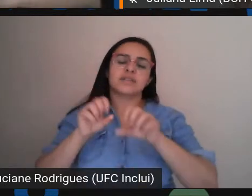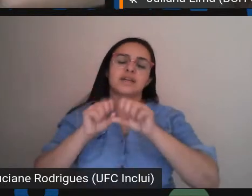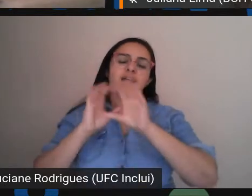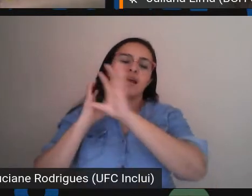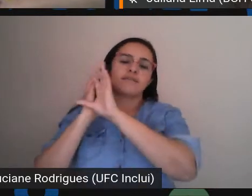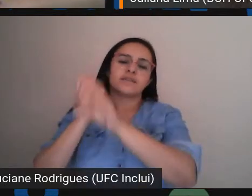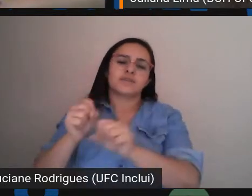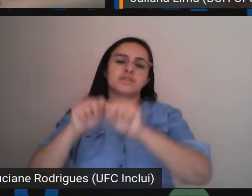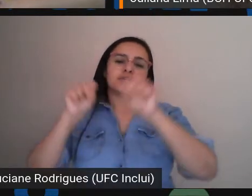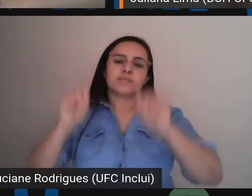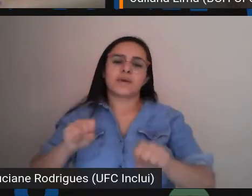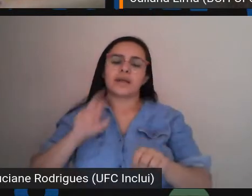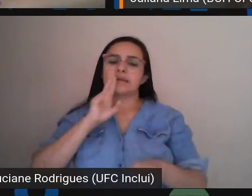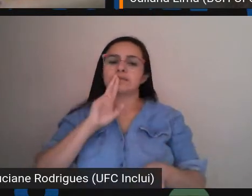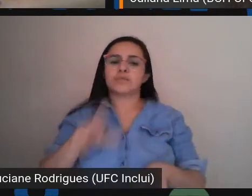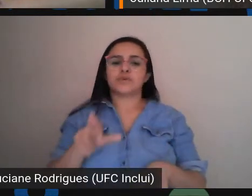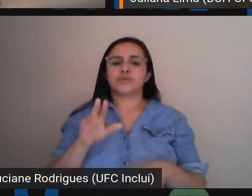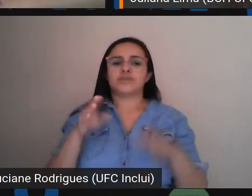geral.